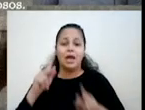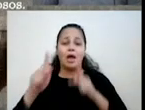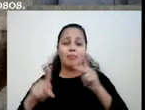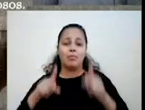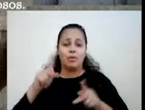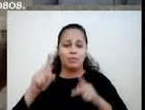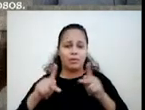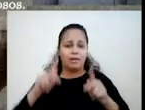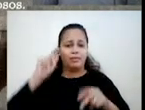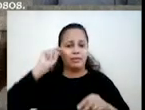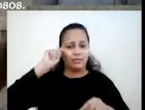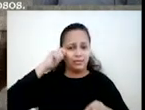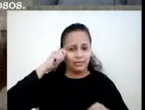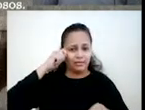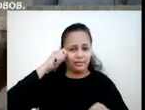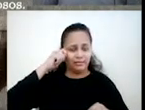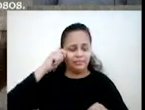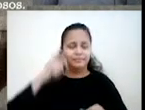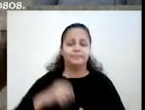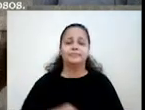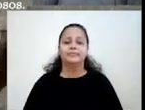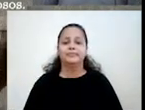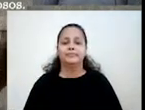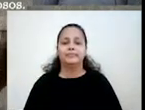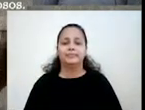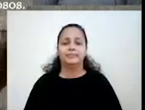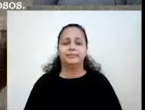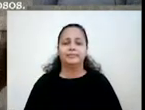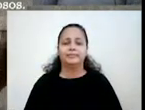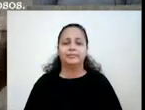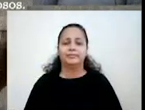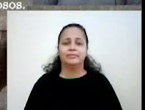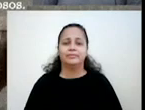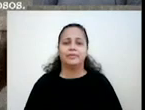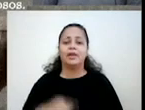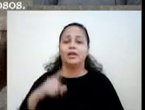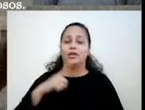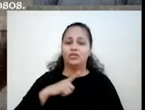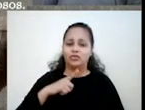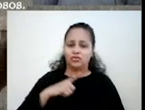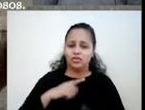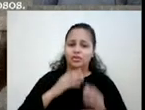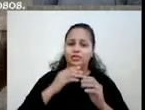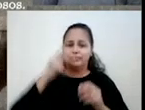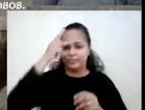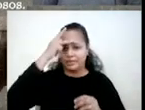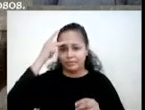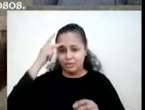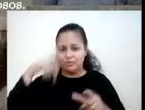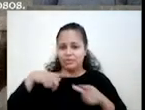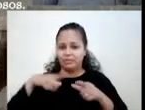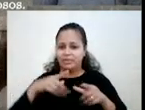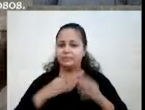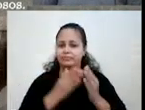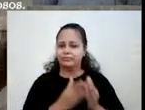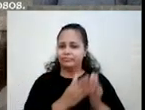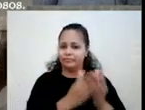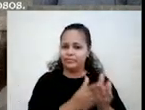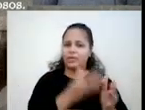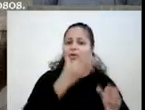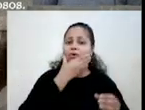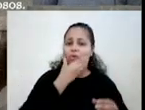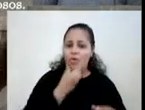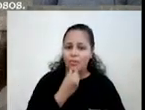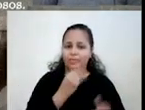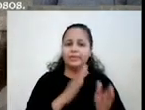principal protagonista. A Revolta da Chibata. Na Marinha Brasileira, os marinheiros sem patente eram, em sua maioria,